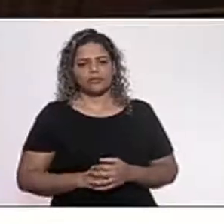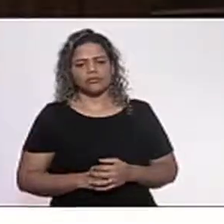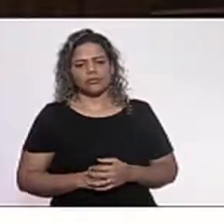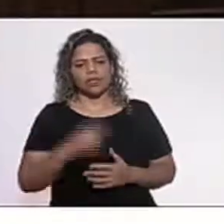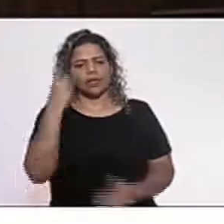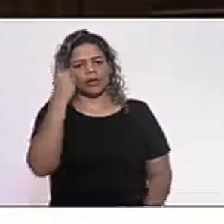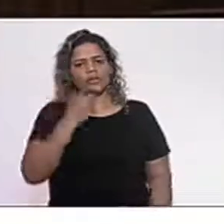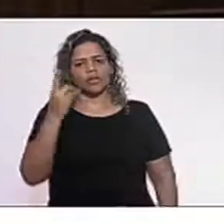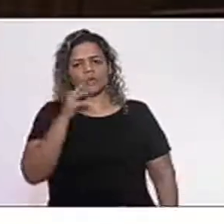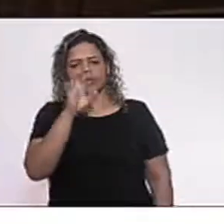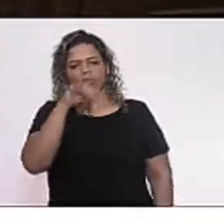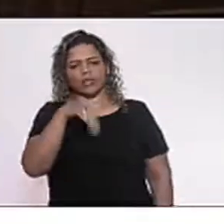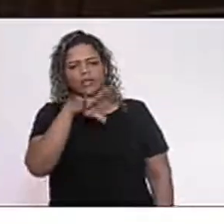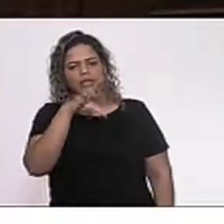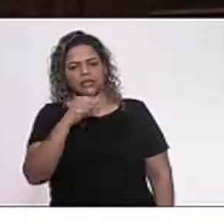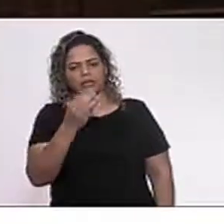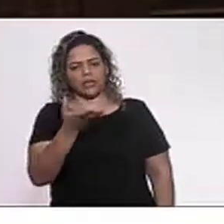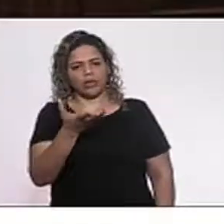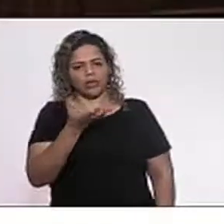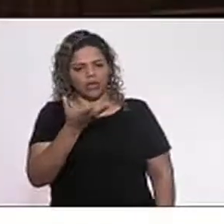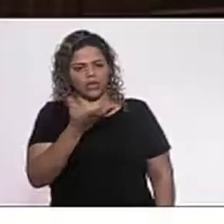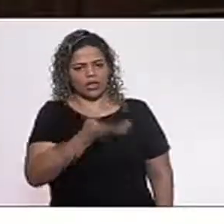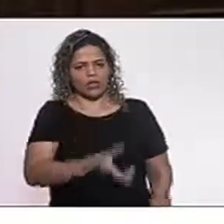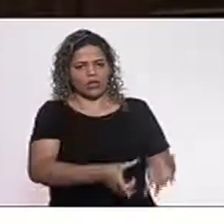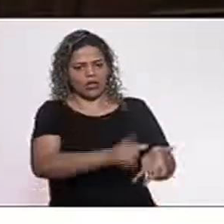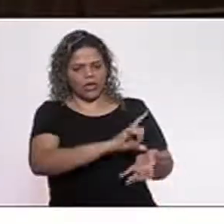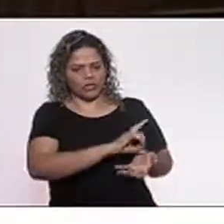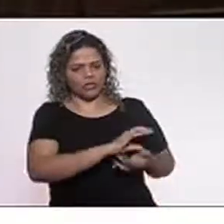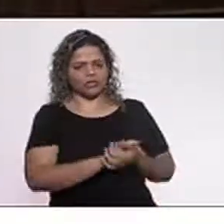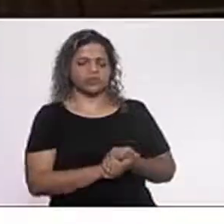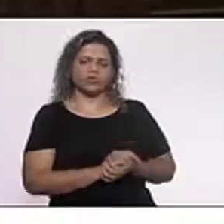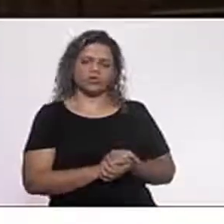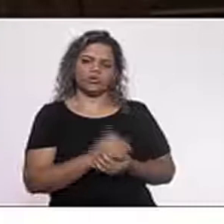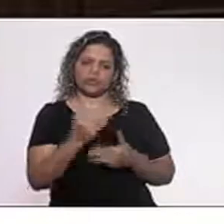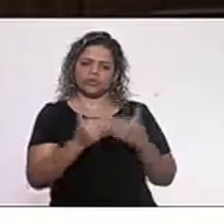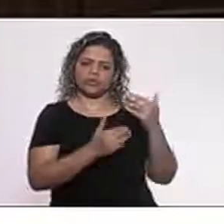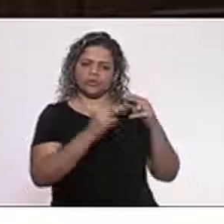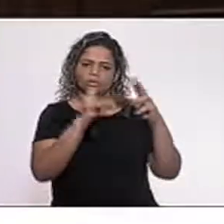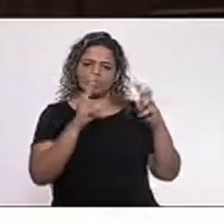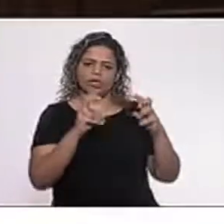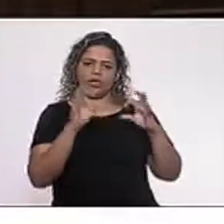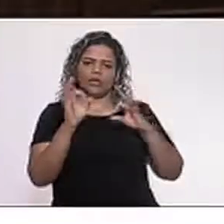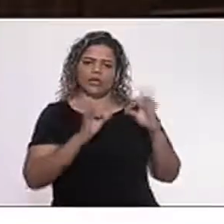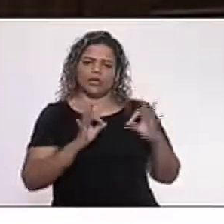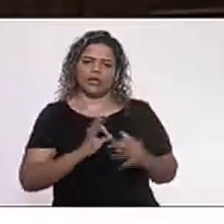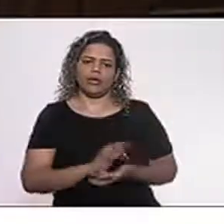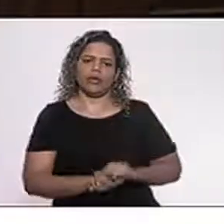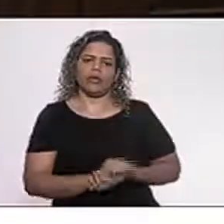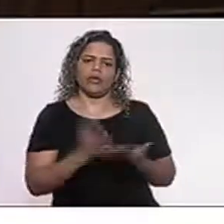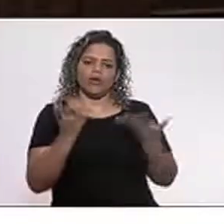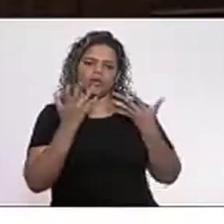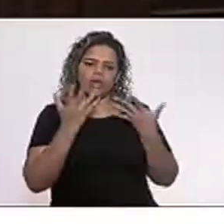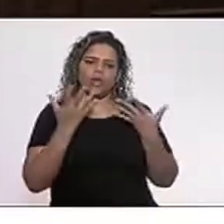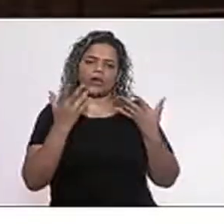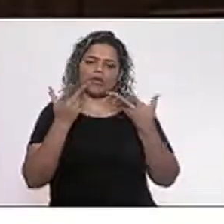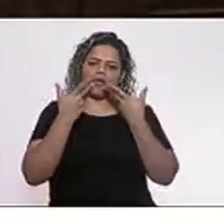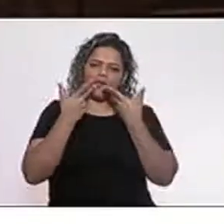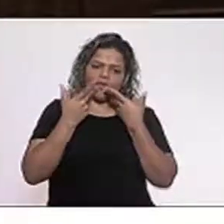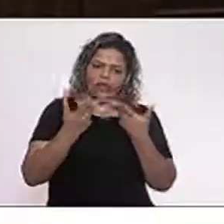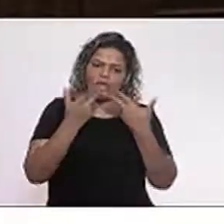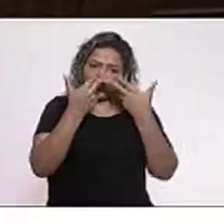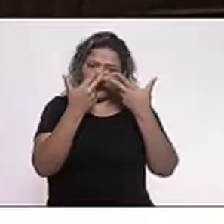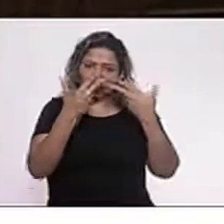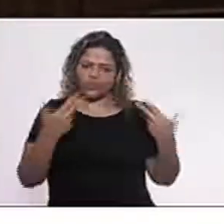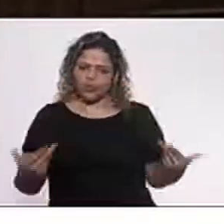Deputado Renato Cozzolino, eu quero, antes de desenvolver o tema que preparei, quero fazer duas